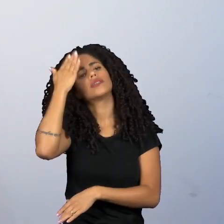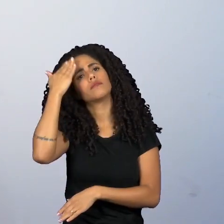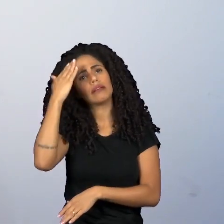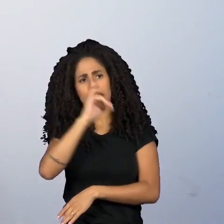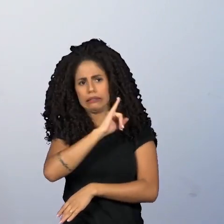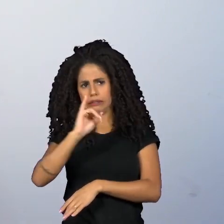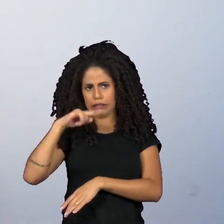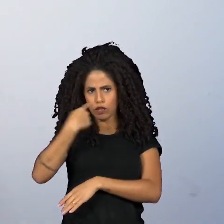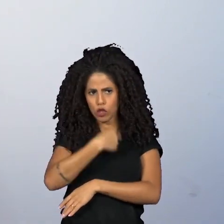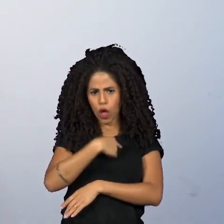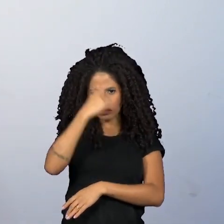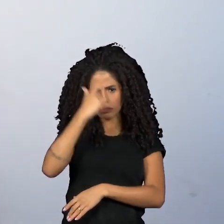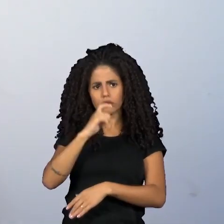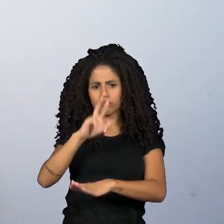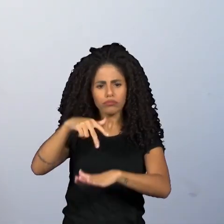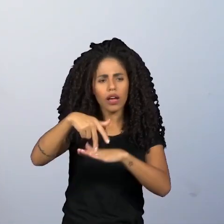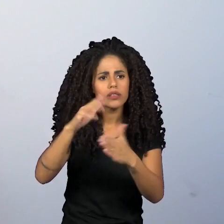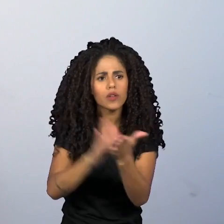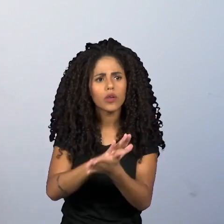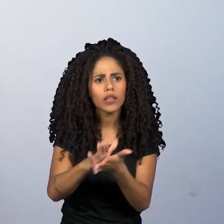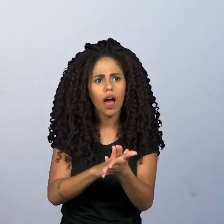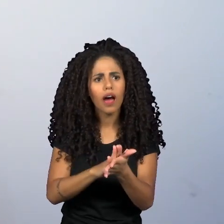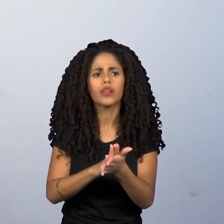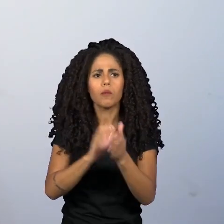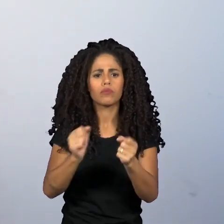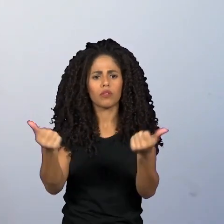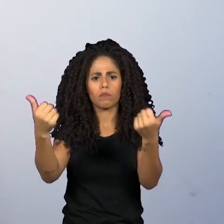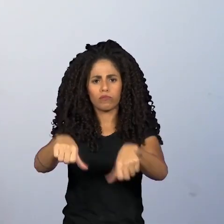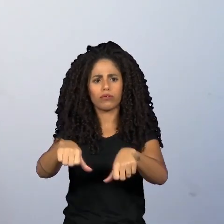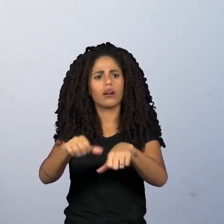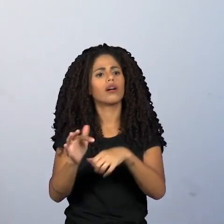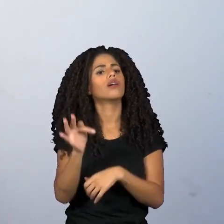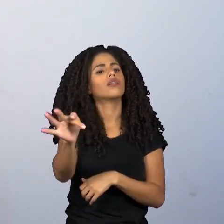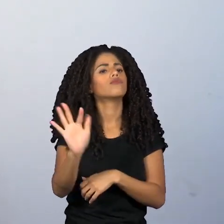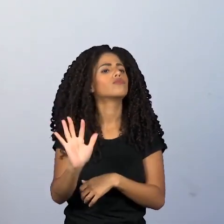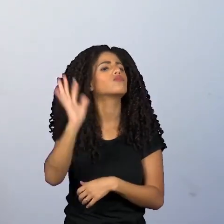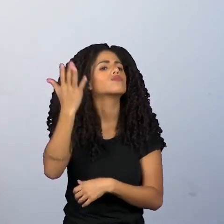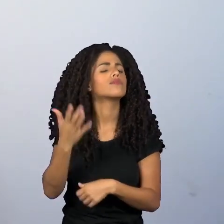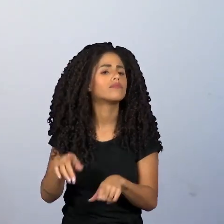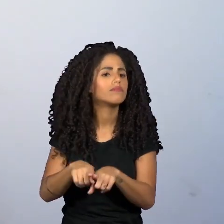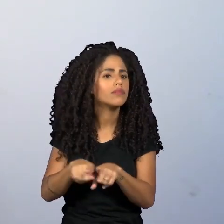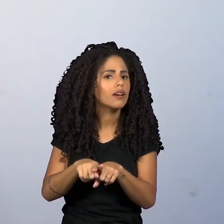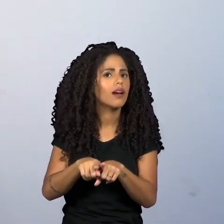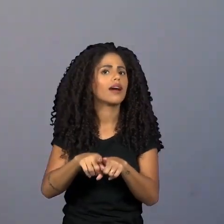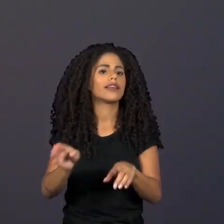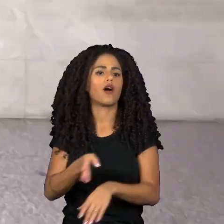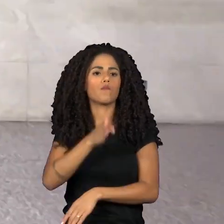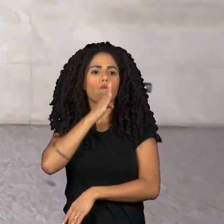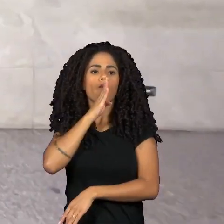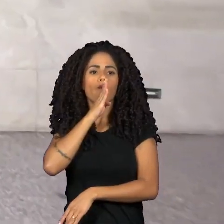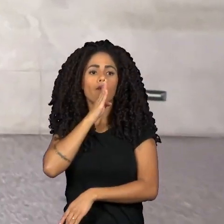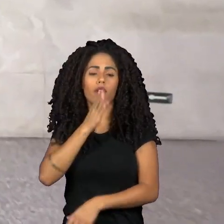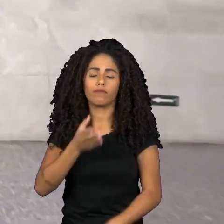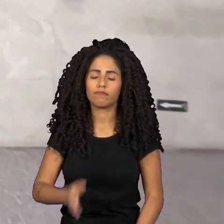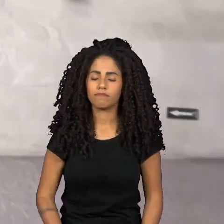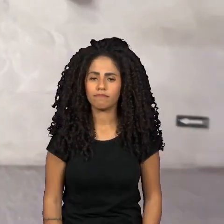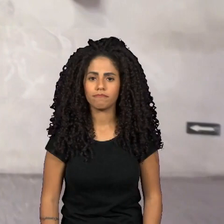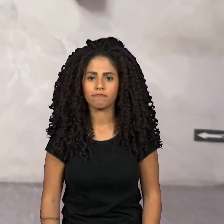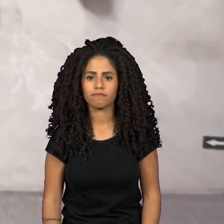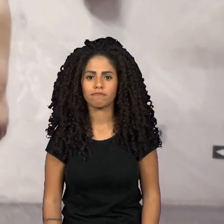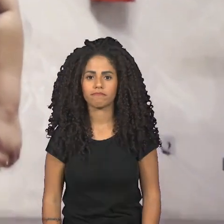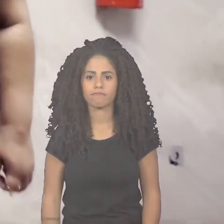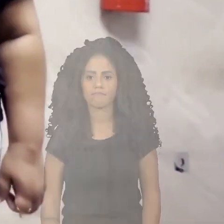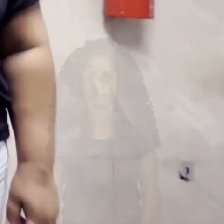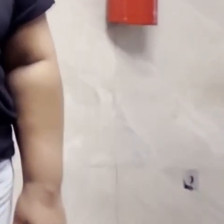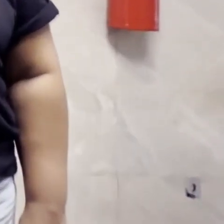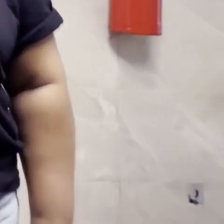não existisse, coisas muito piores continuariam acontecendo e sendo silenciadas. Retrato do Brasil, quem foi que